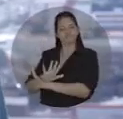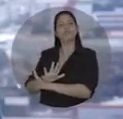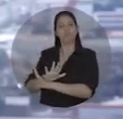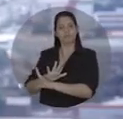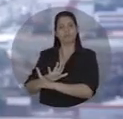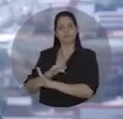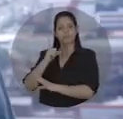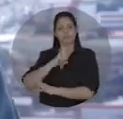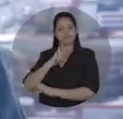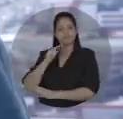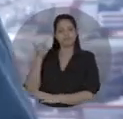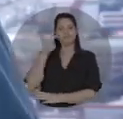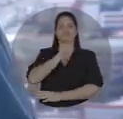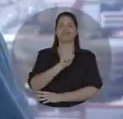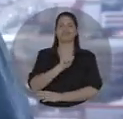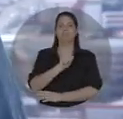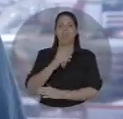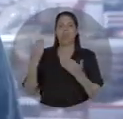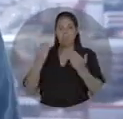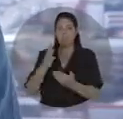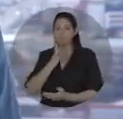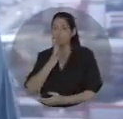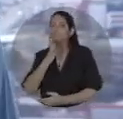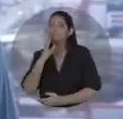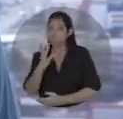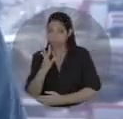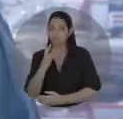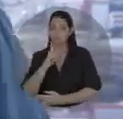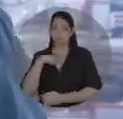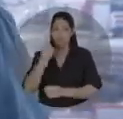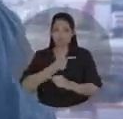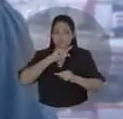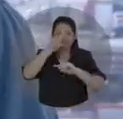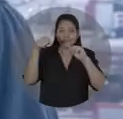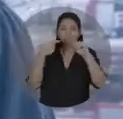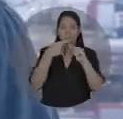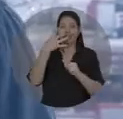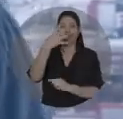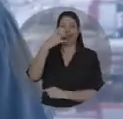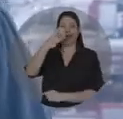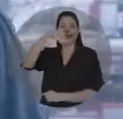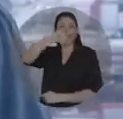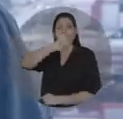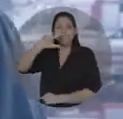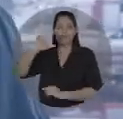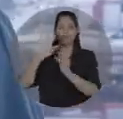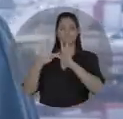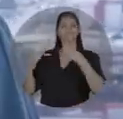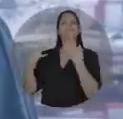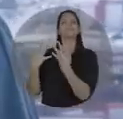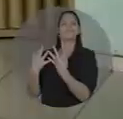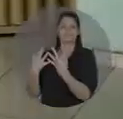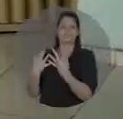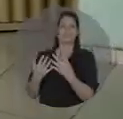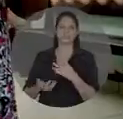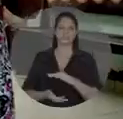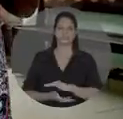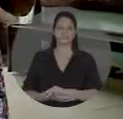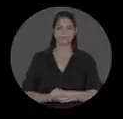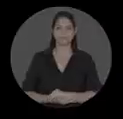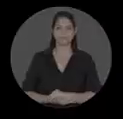das casas onde moram. Um recorde. E nos próximos 4 anos, nossa meta é atender mais 40 mil famílias.